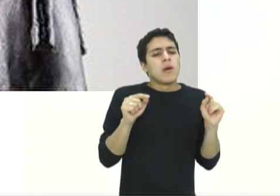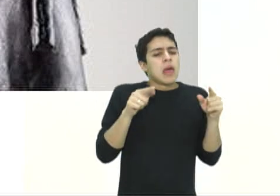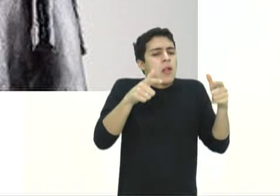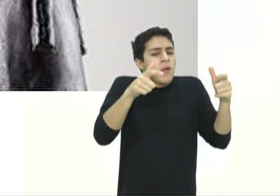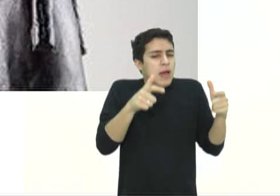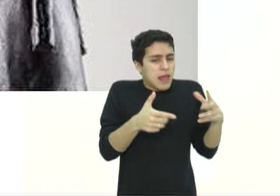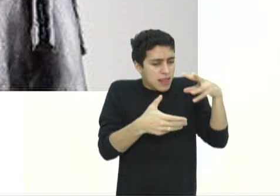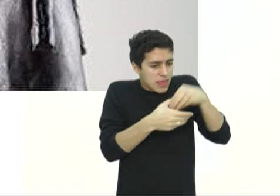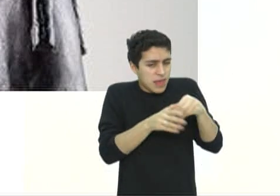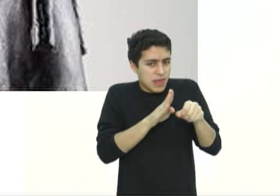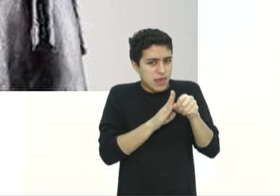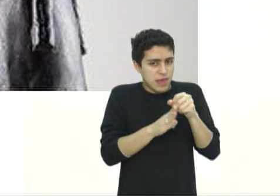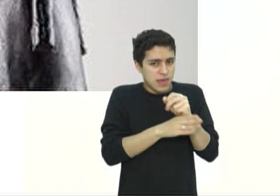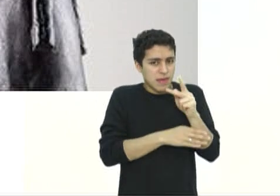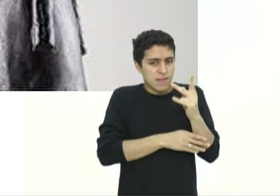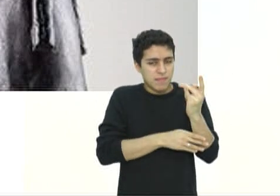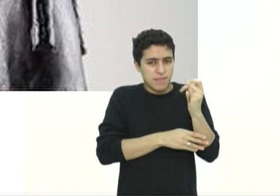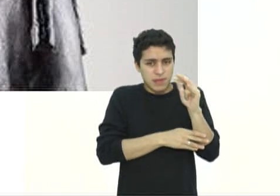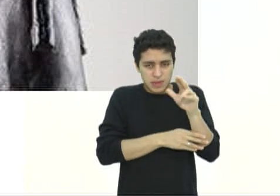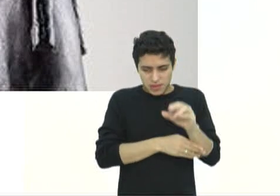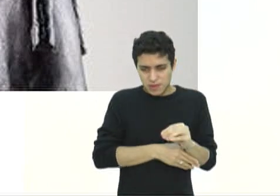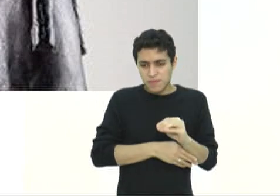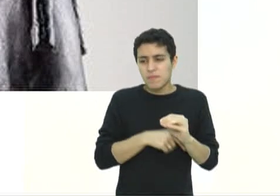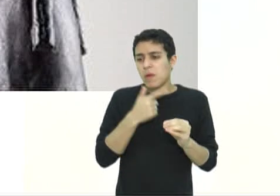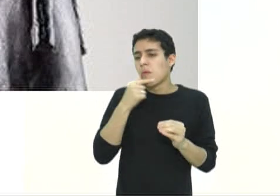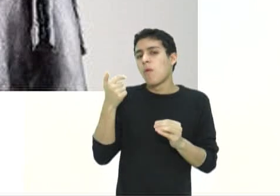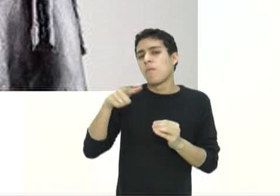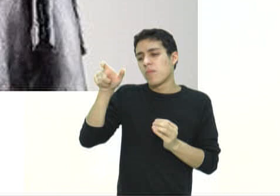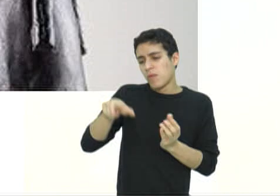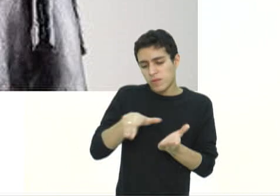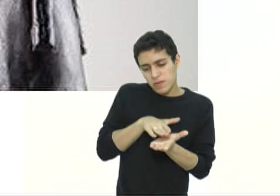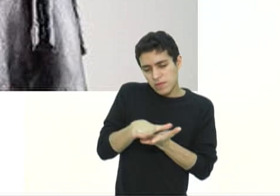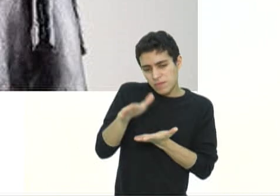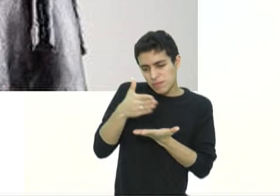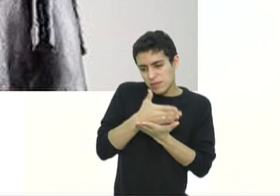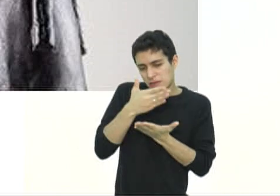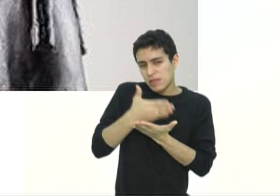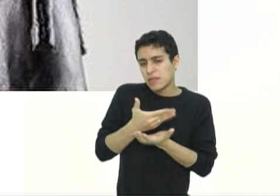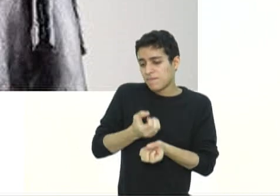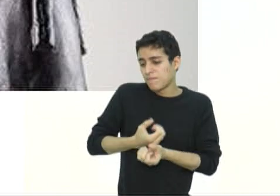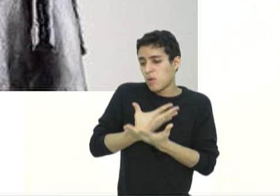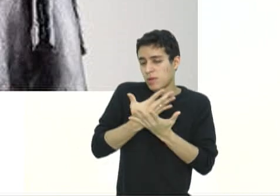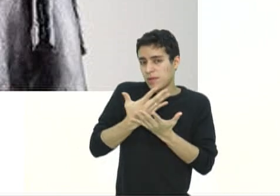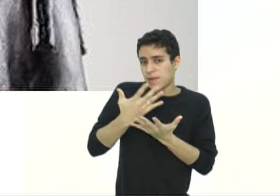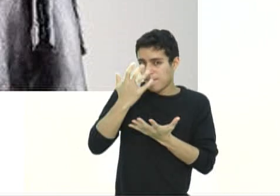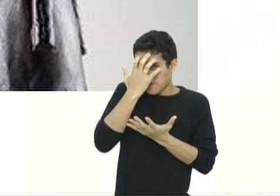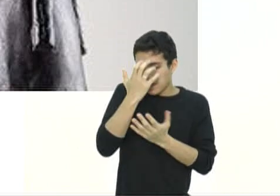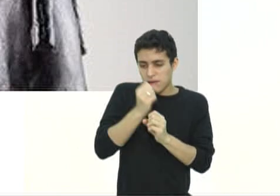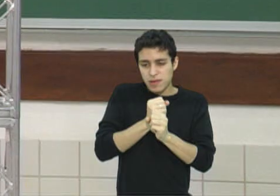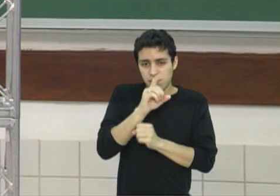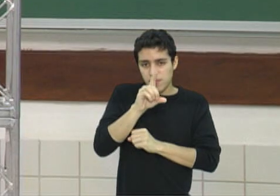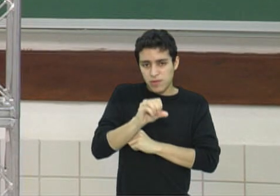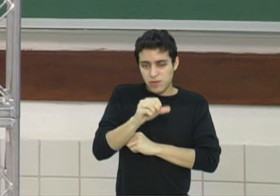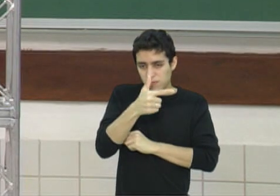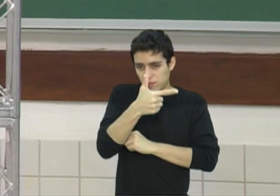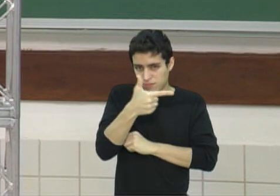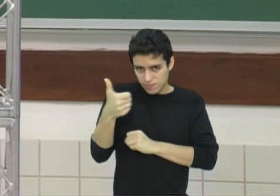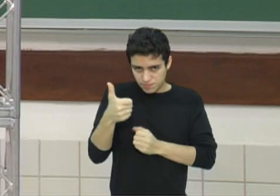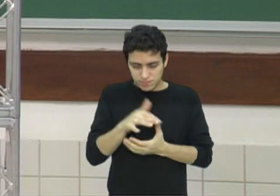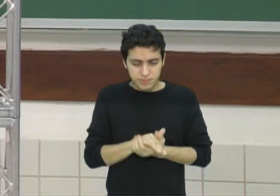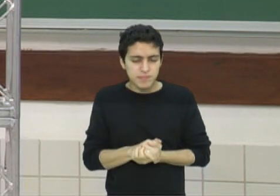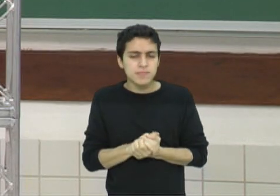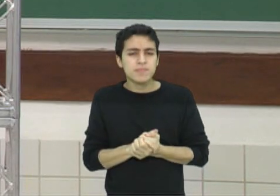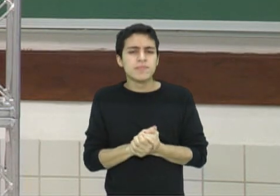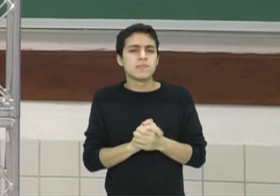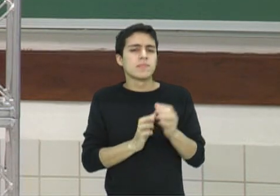Paulo. Nesse dia, Menotti Delpitcha estava lançando o seu livro Máscaras, lá em 1921. Com esse lançamento, Oswaldo